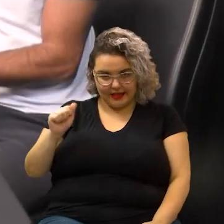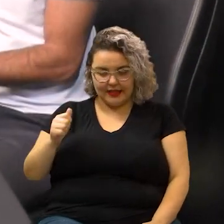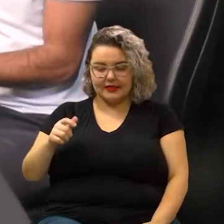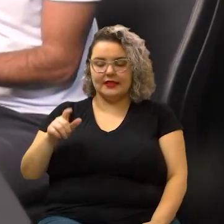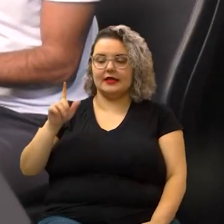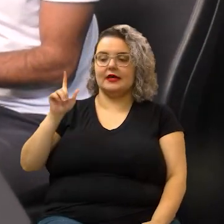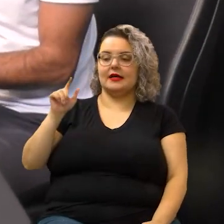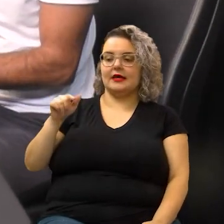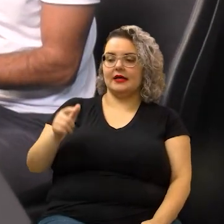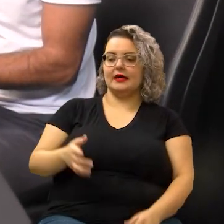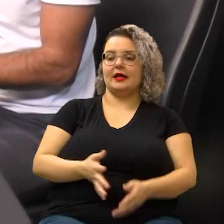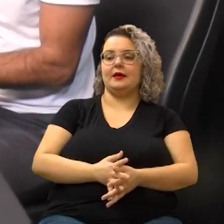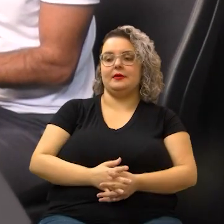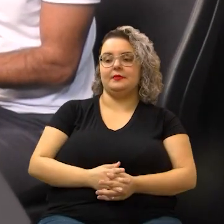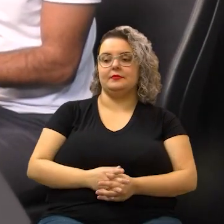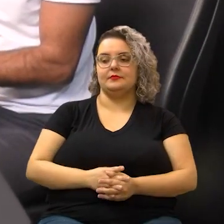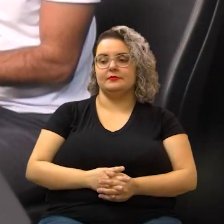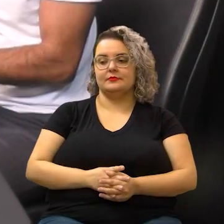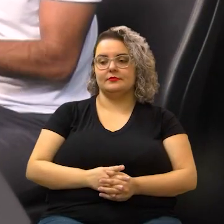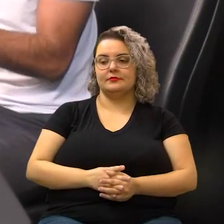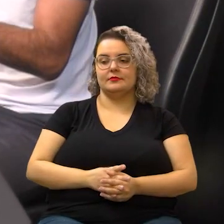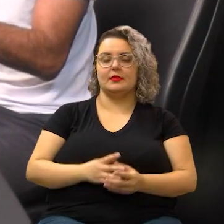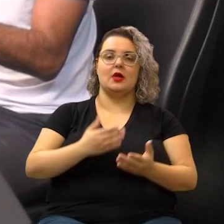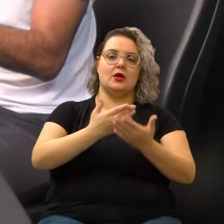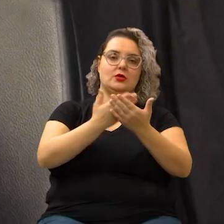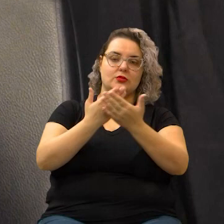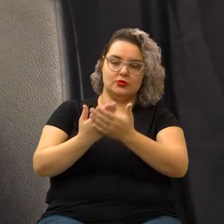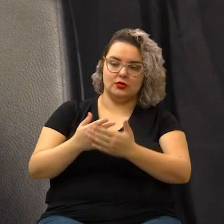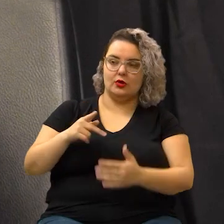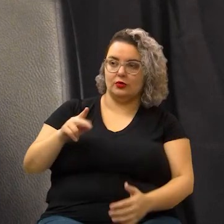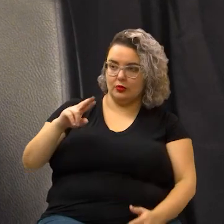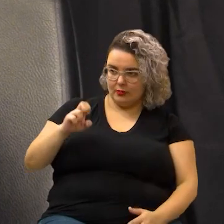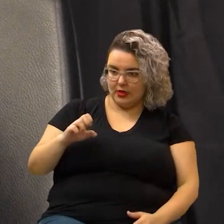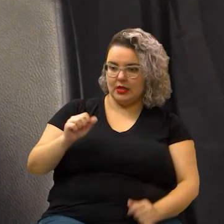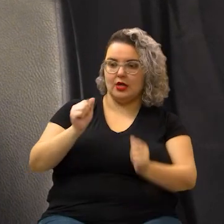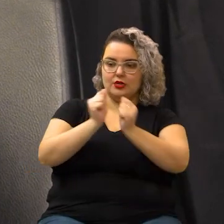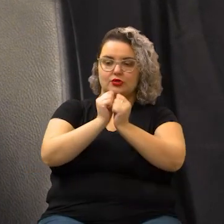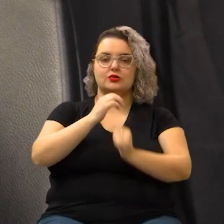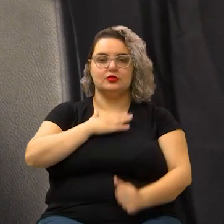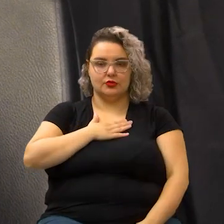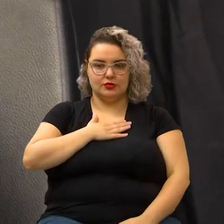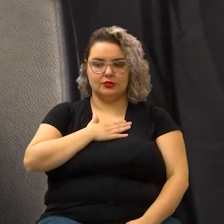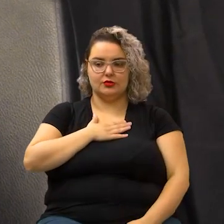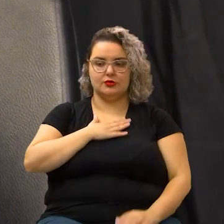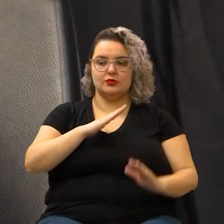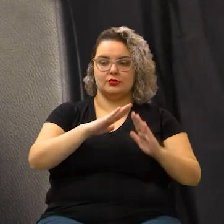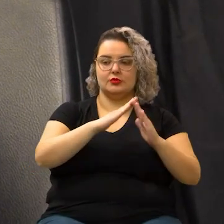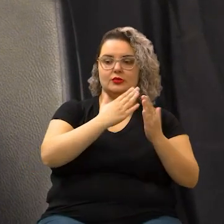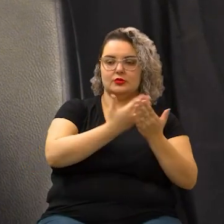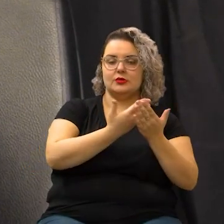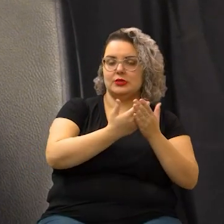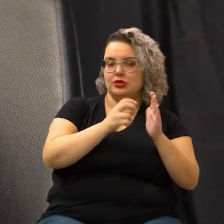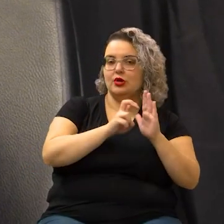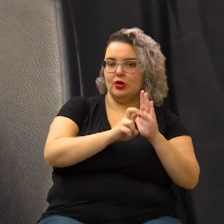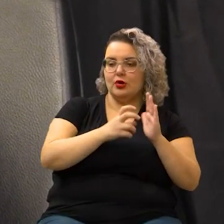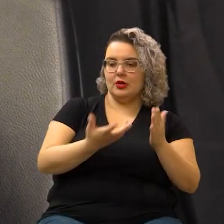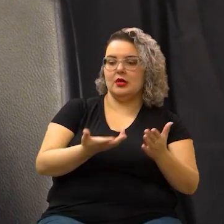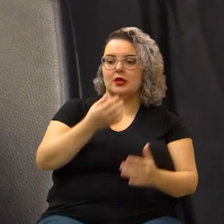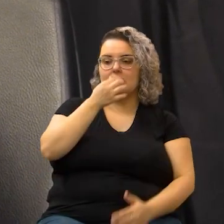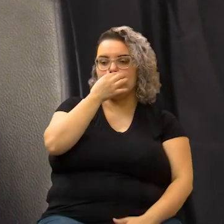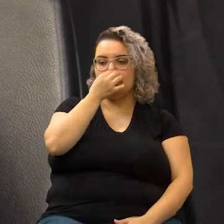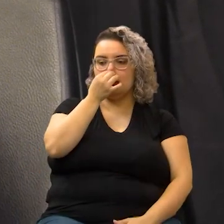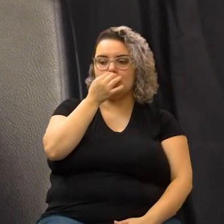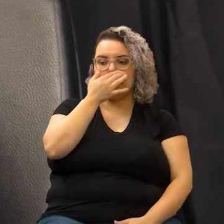Renata, ela estudou o pré comigo, lá então na escolinha municipal,